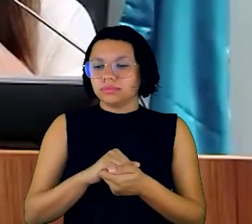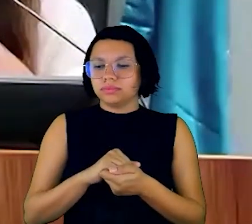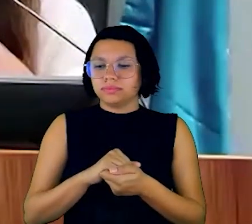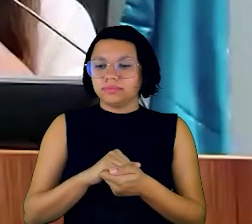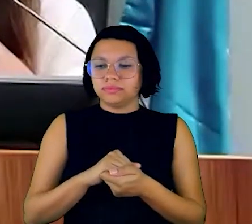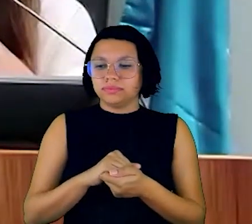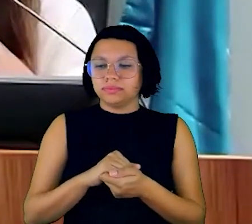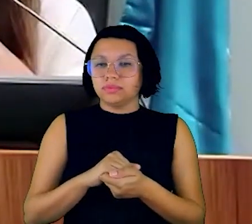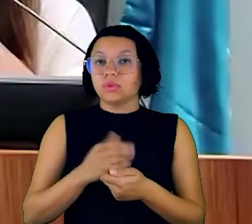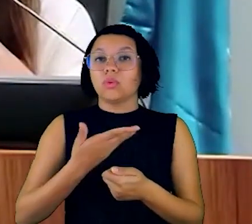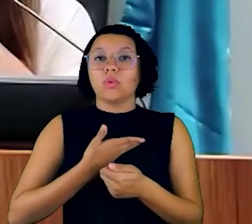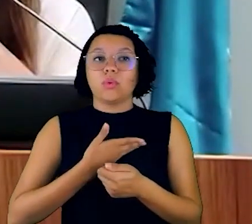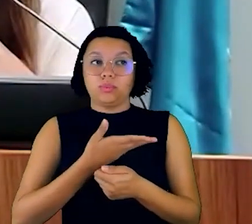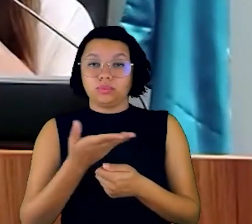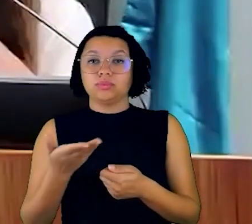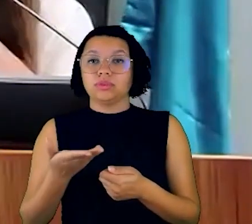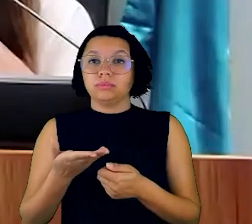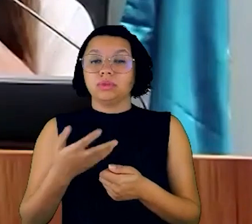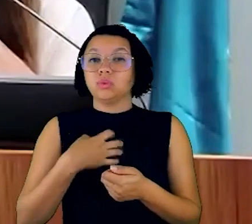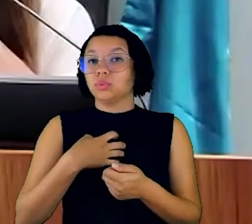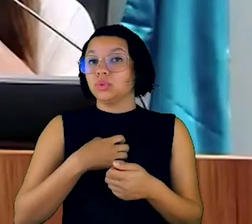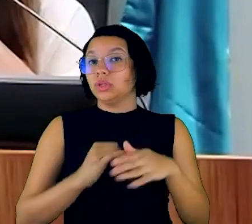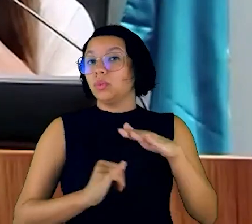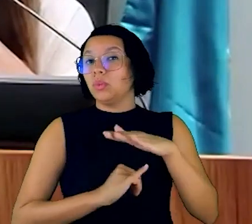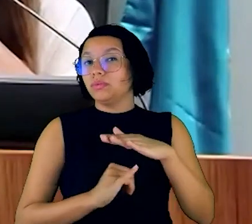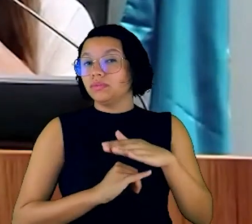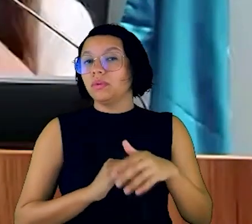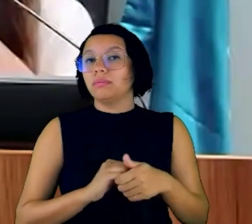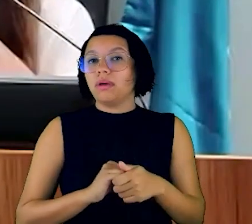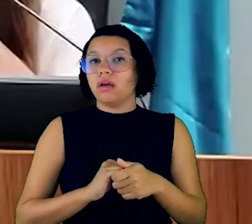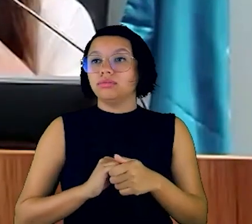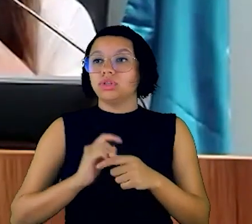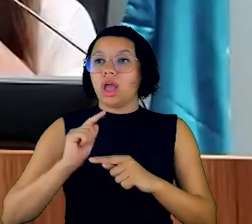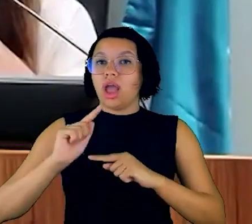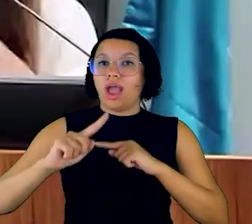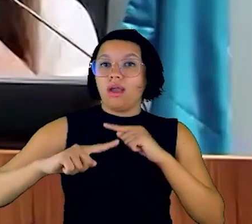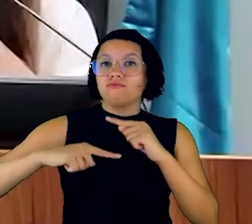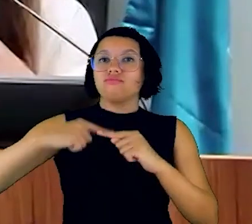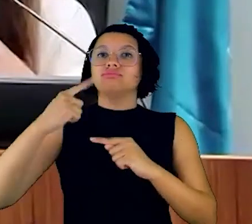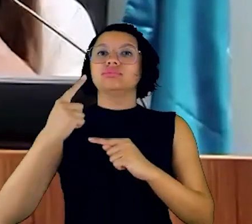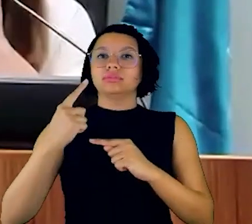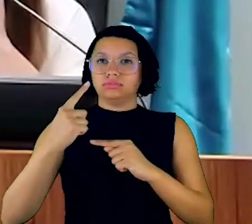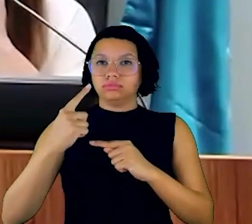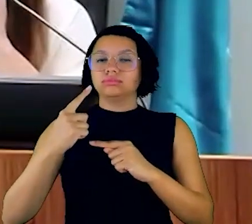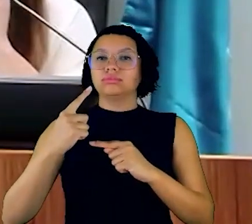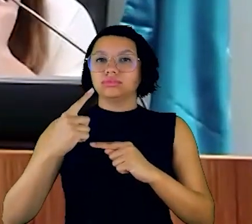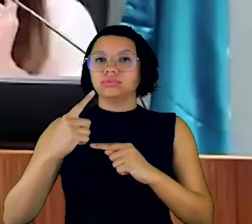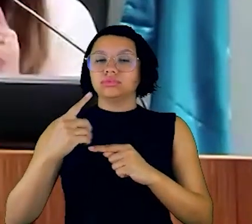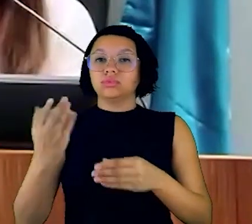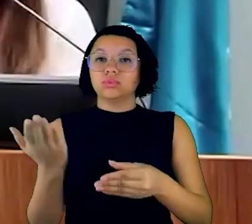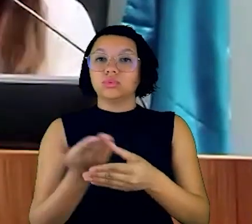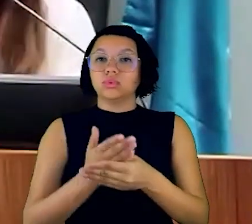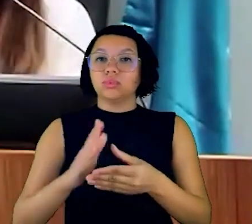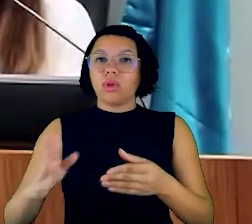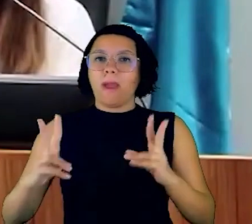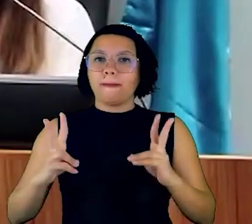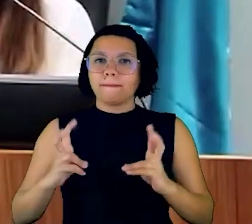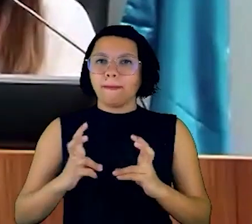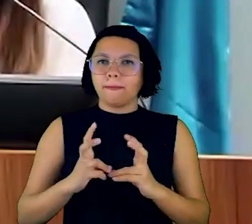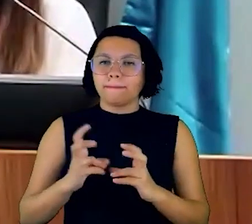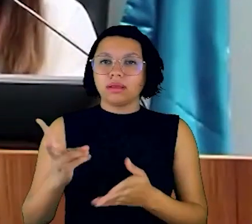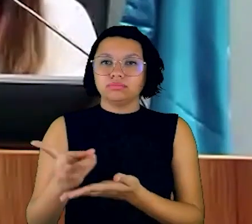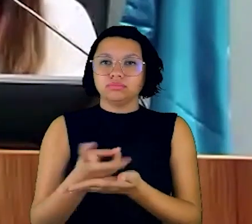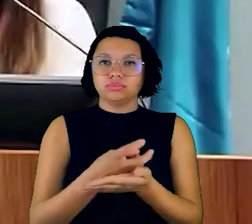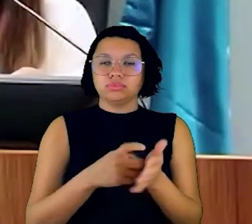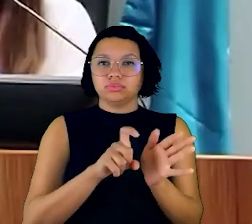denominaria aqui com os amigos, de maneira informal, de revolução do contencioso tributário. Nós vamos